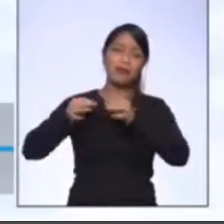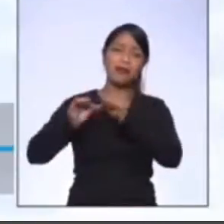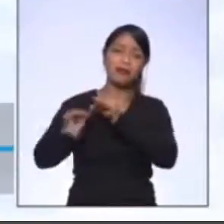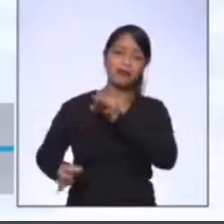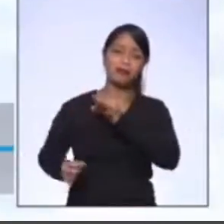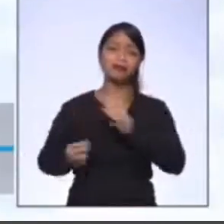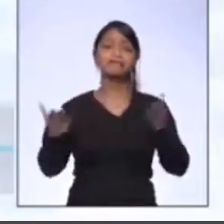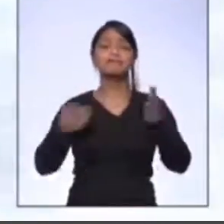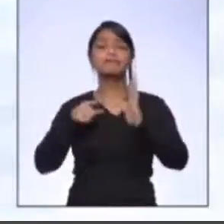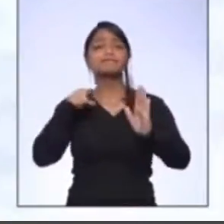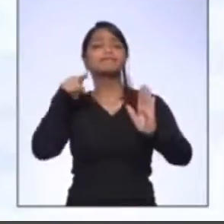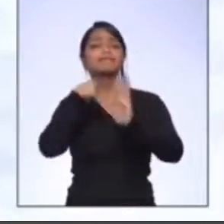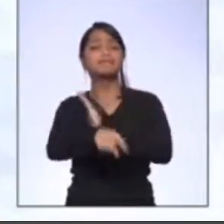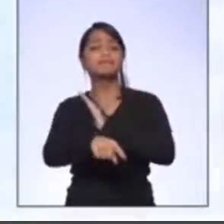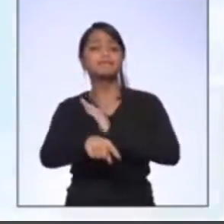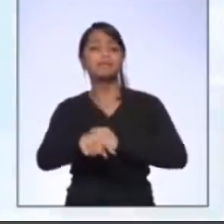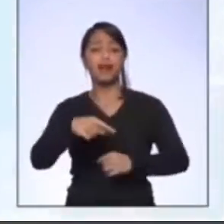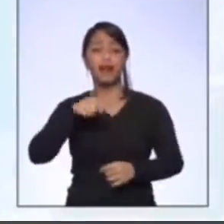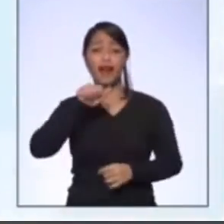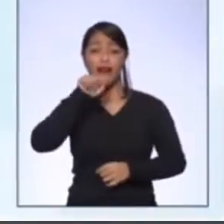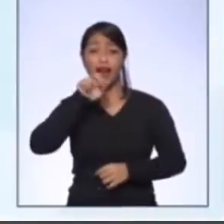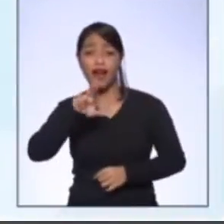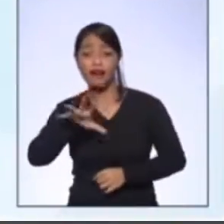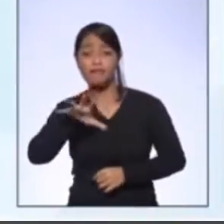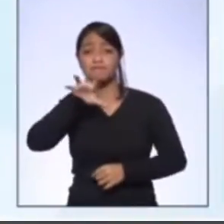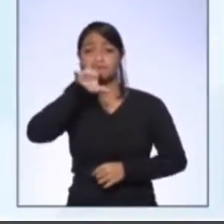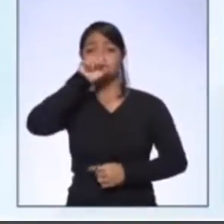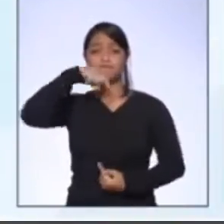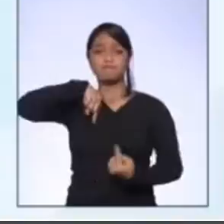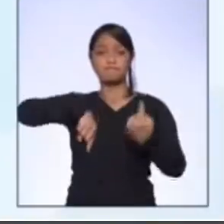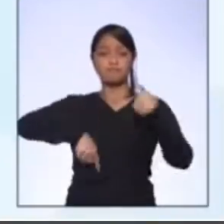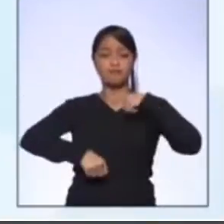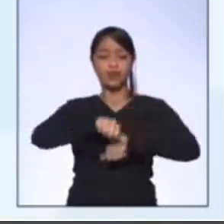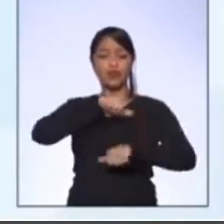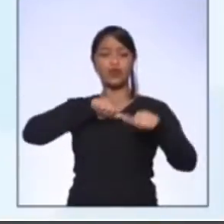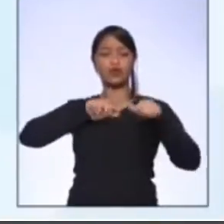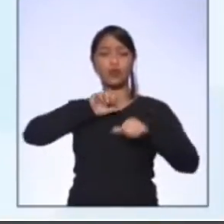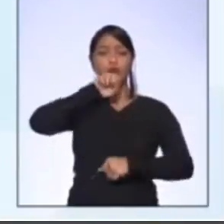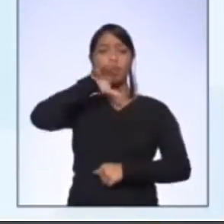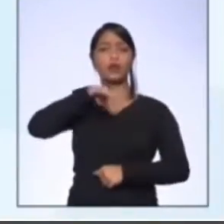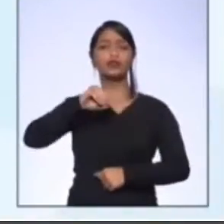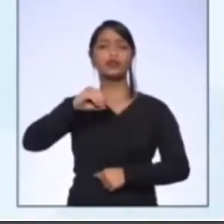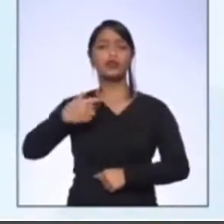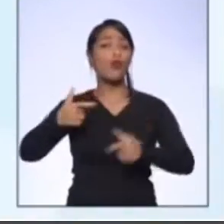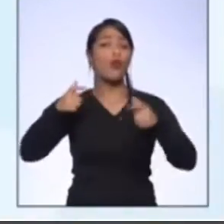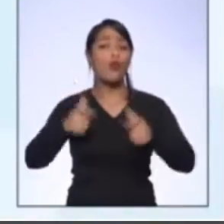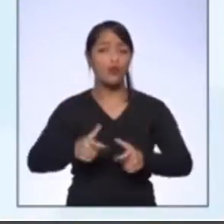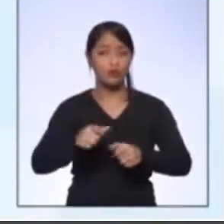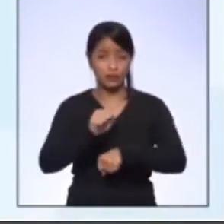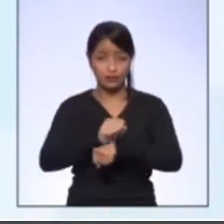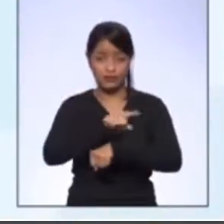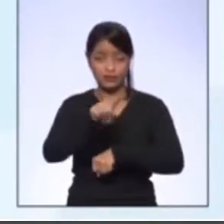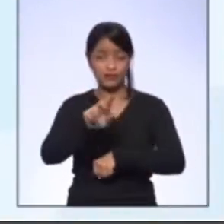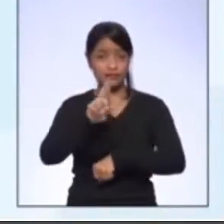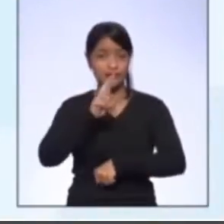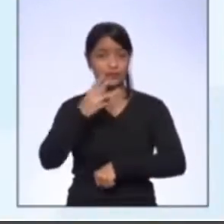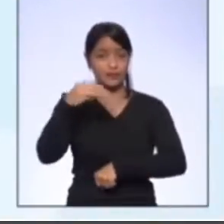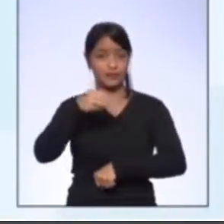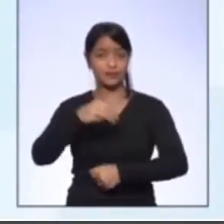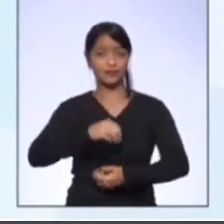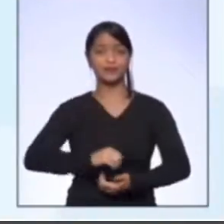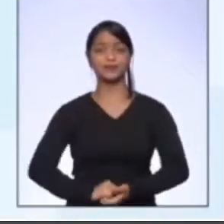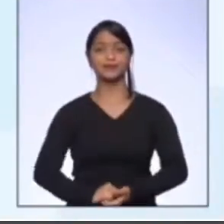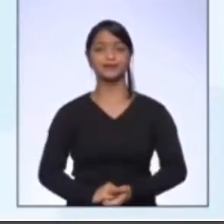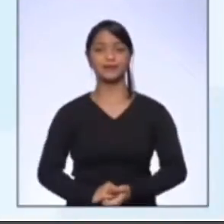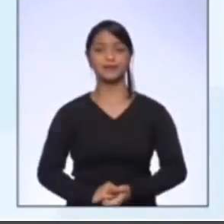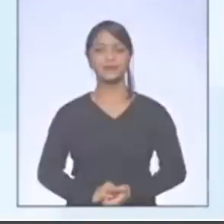onde é mesmo que ocorre a troca gasosa 3 minutinhos aí para você responder e aí